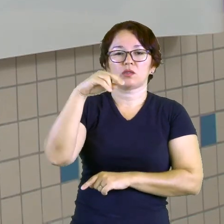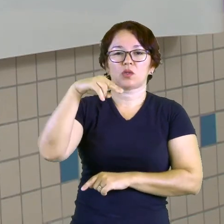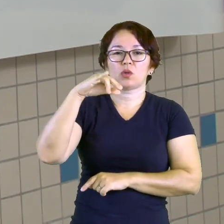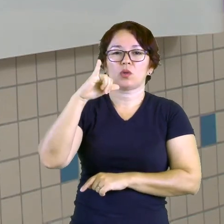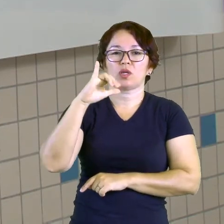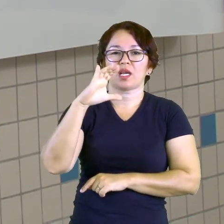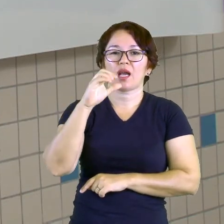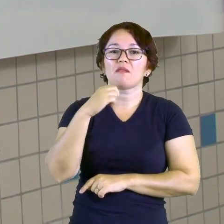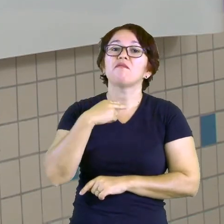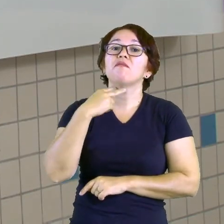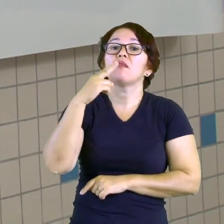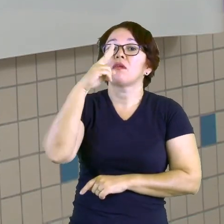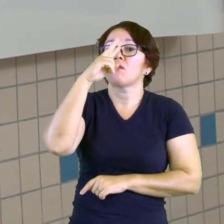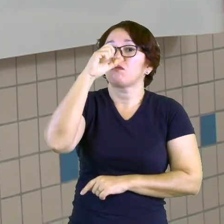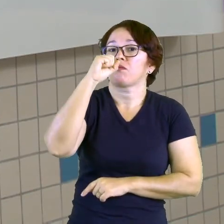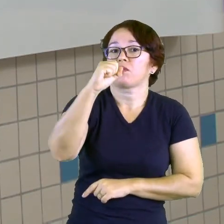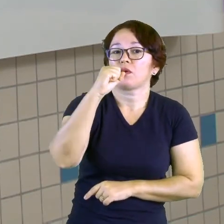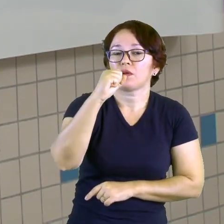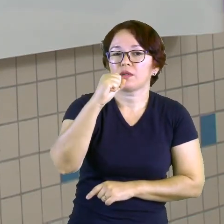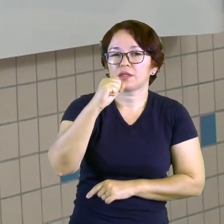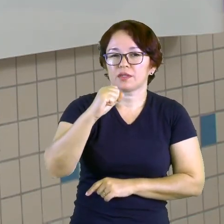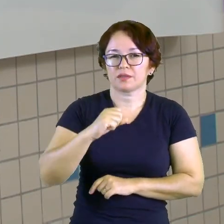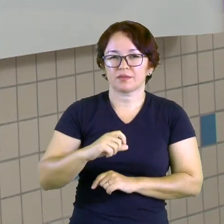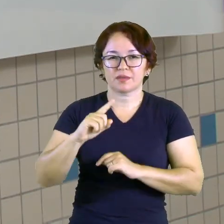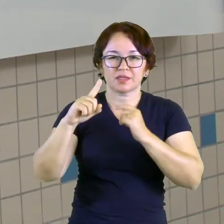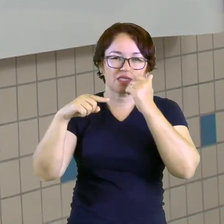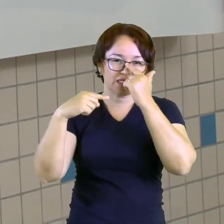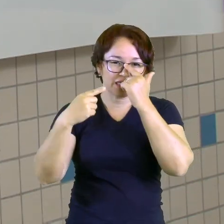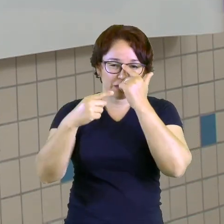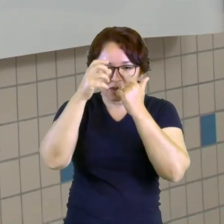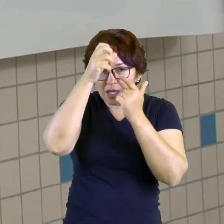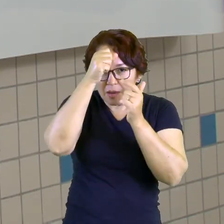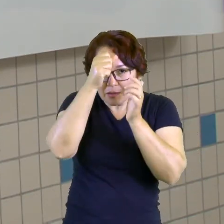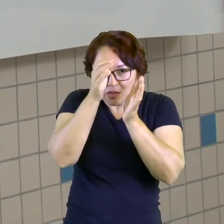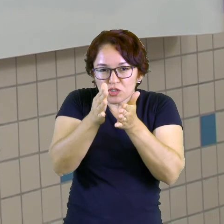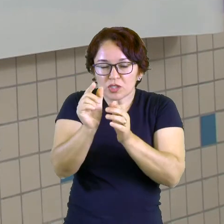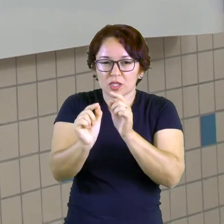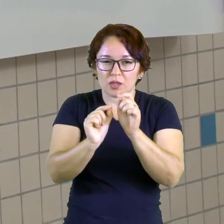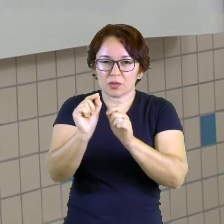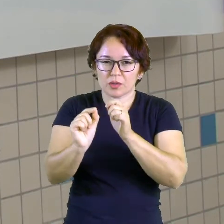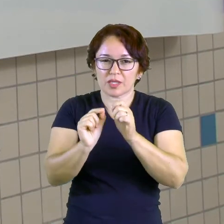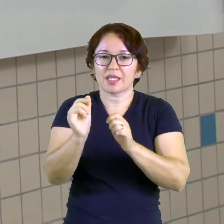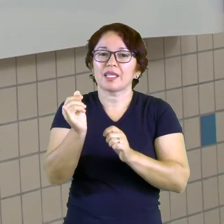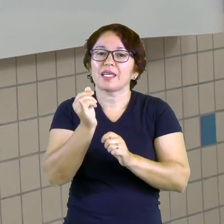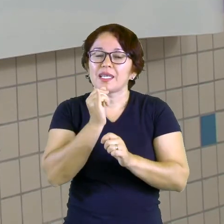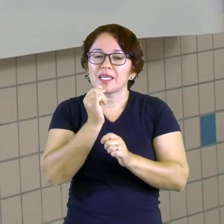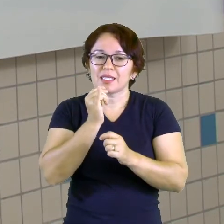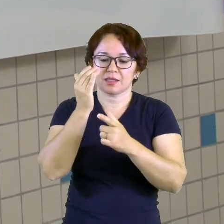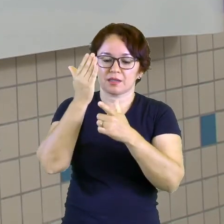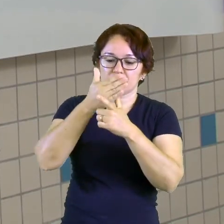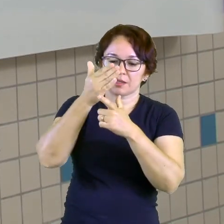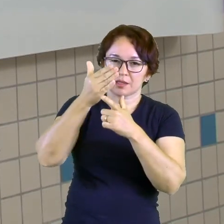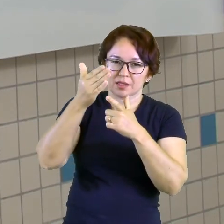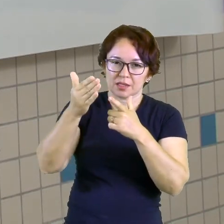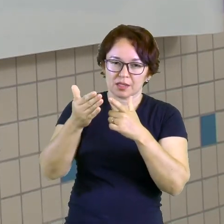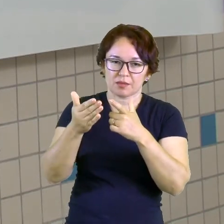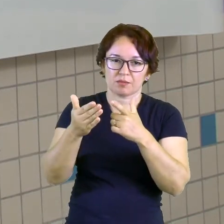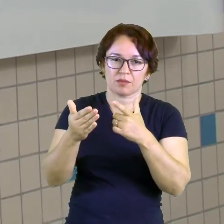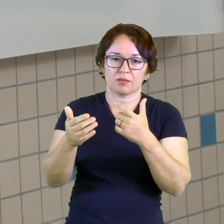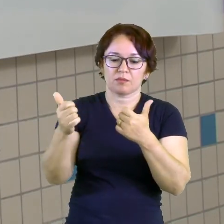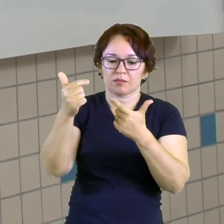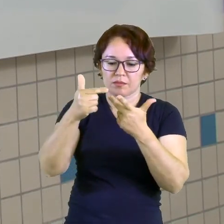mais intensidade. Depois a gente viu a classificação das sílabas tônicas, que